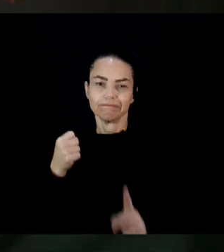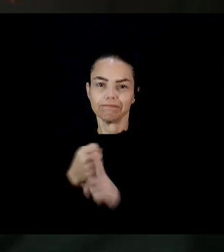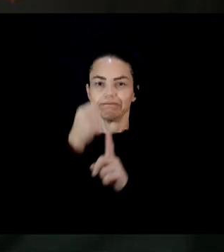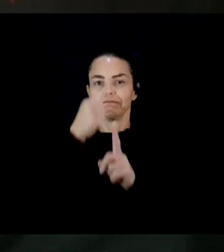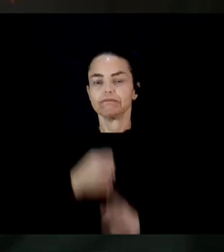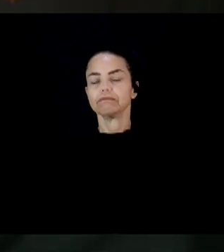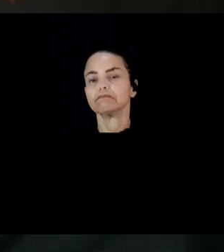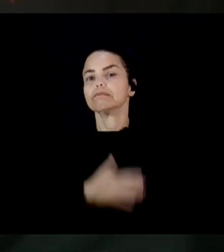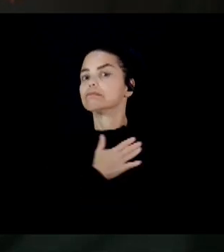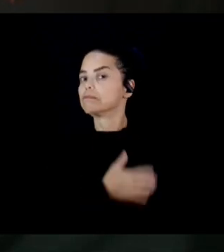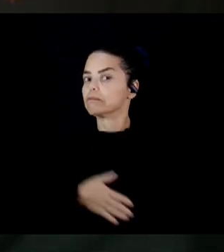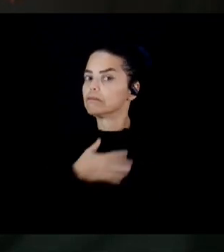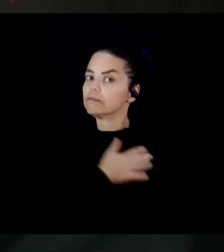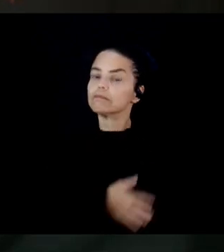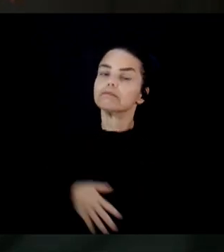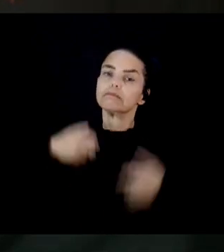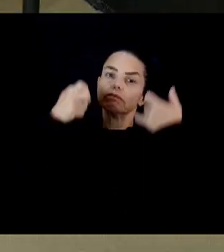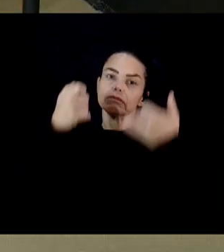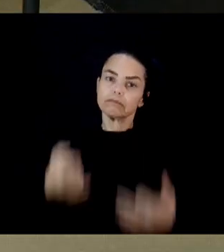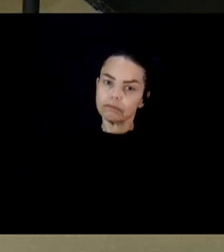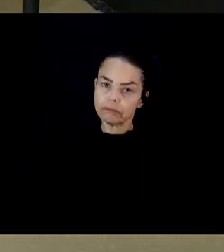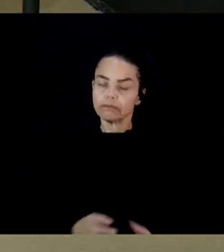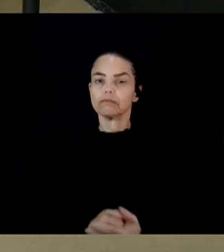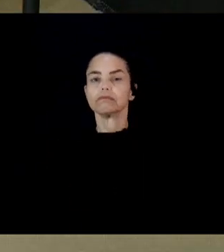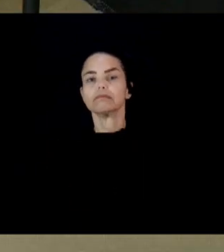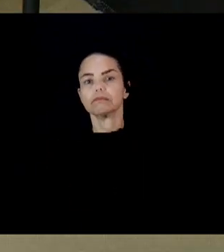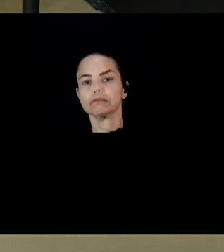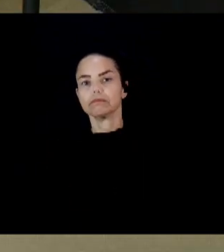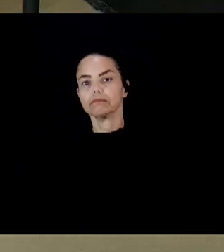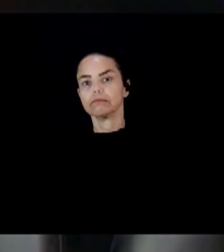que você explicasse para a gente, Andresa, por favor.